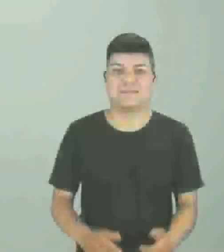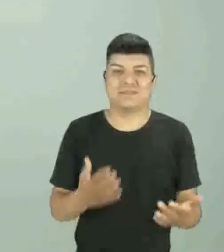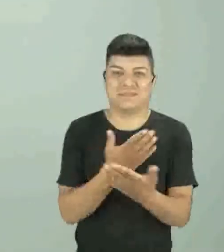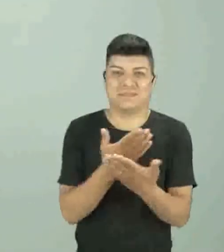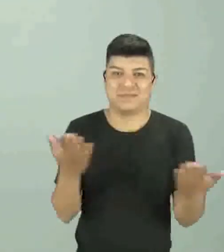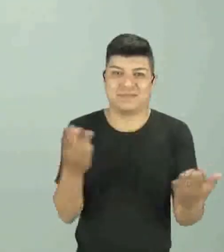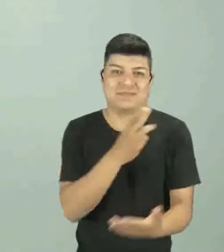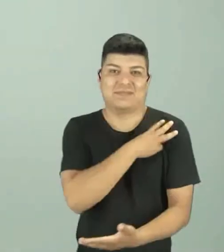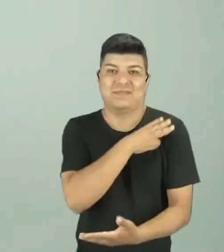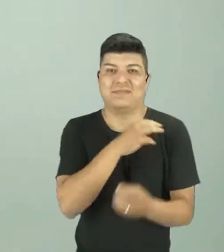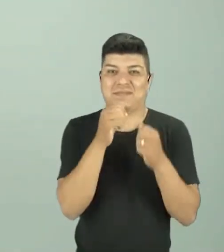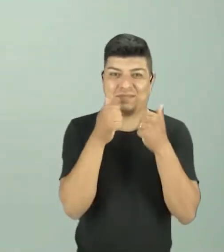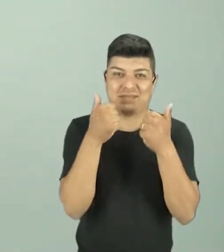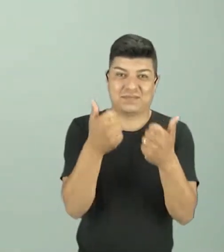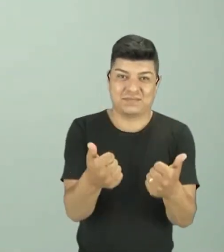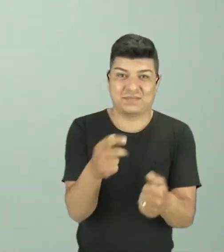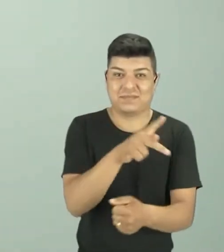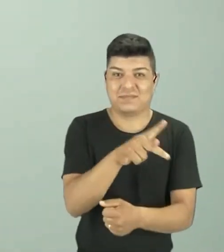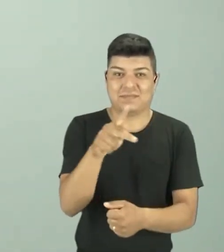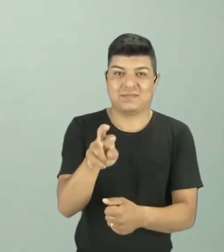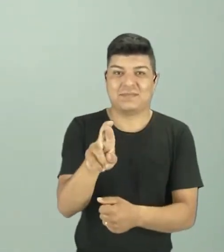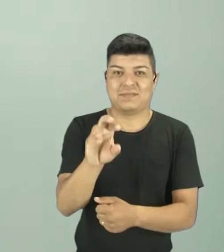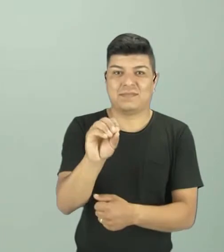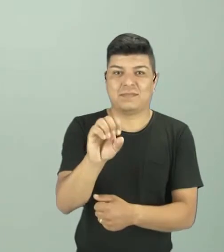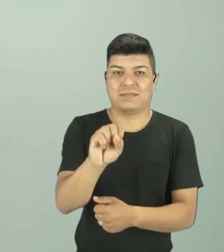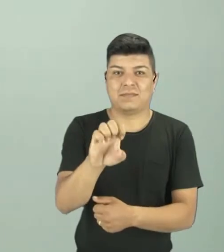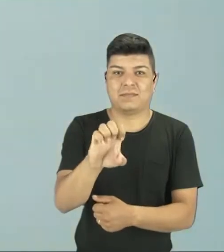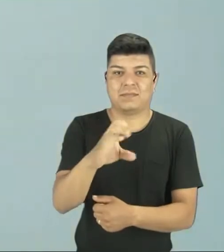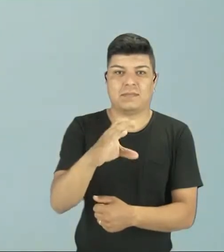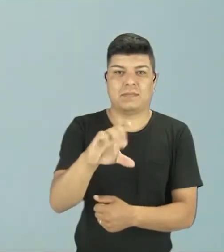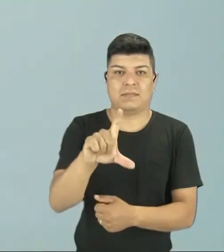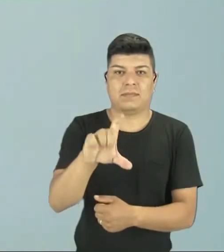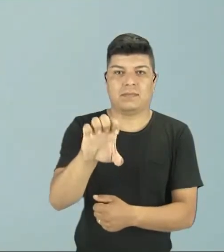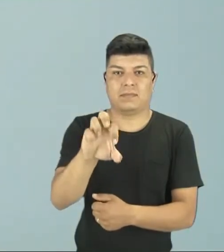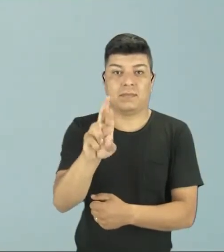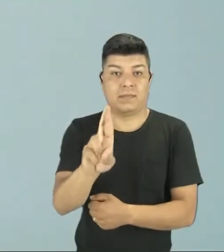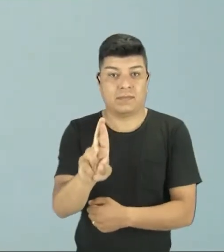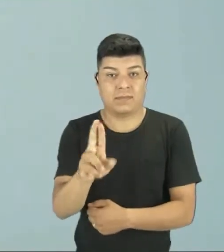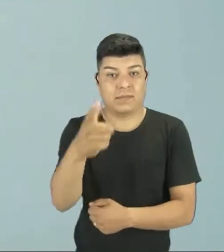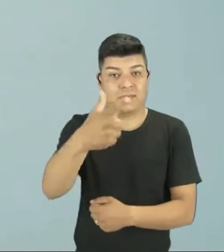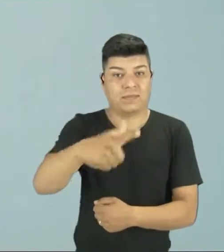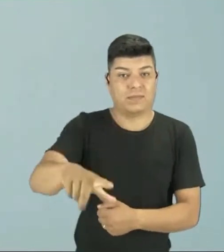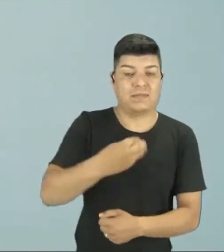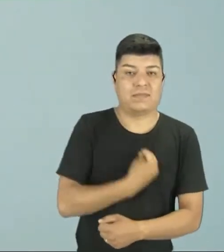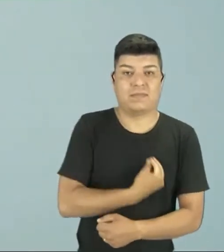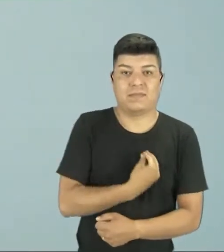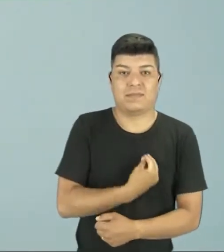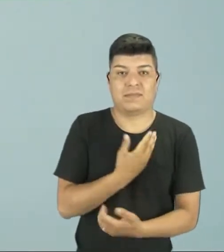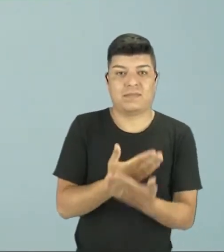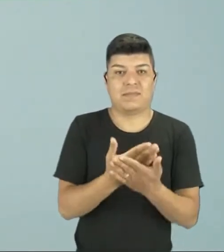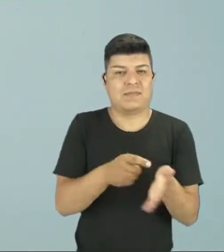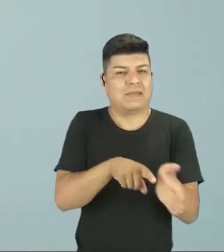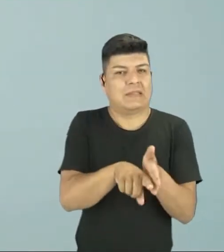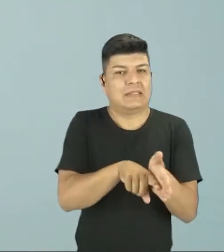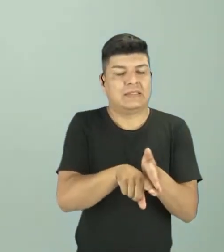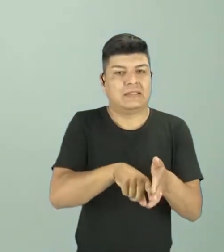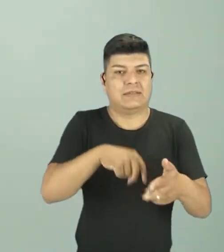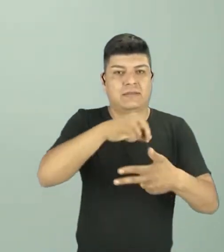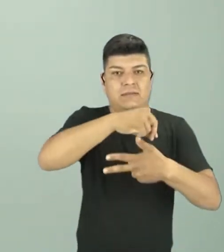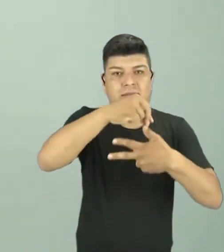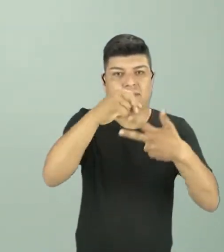Fala galera da terceira série, tudo bem? Eu sou a professora Rosicler e estou aqui novamente com vocês para mais uma aula de revisão